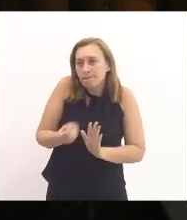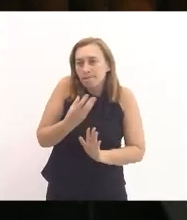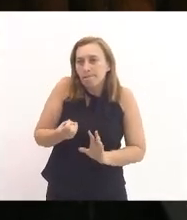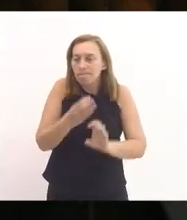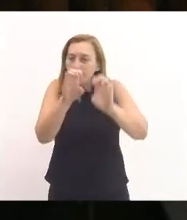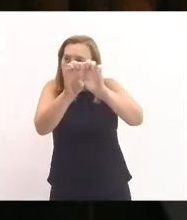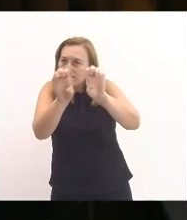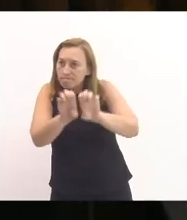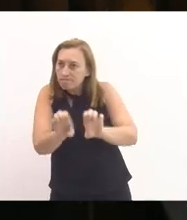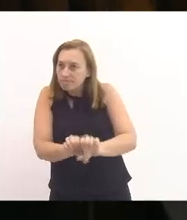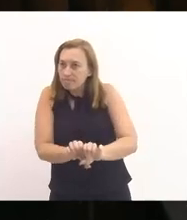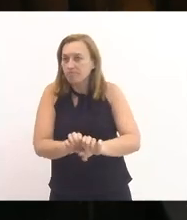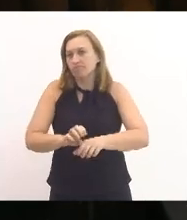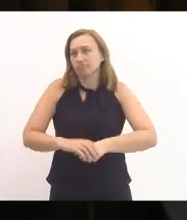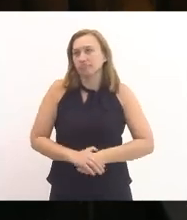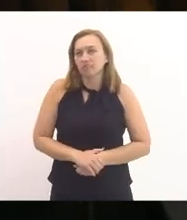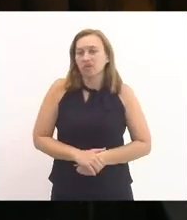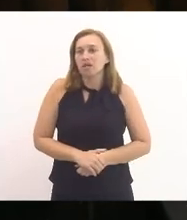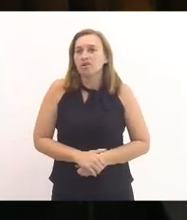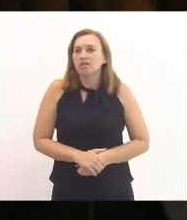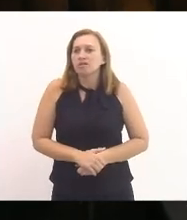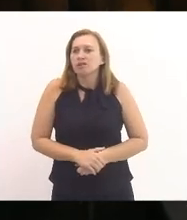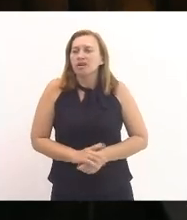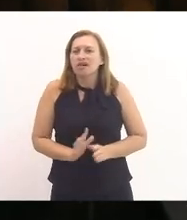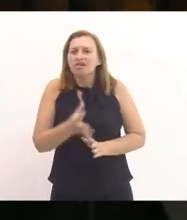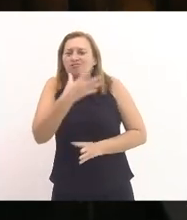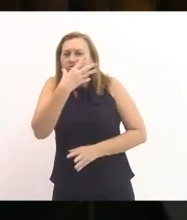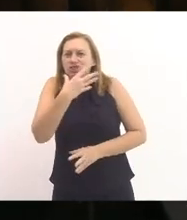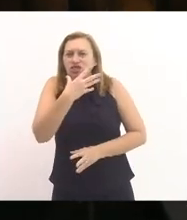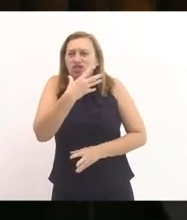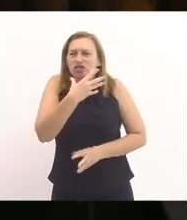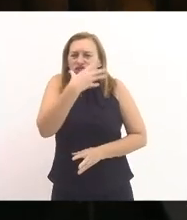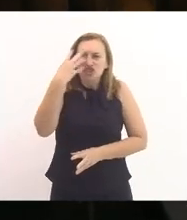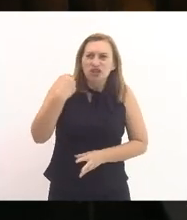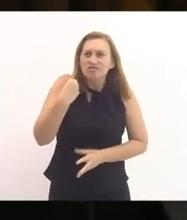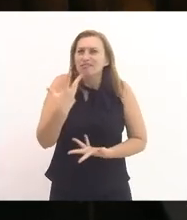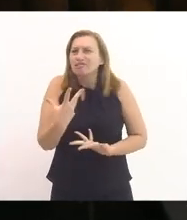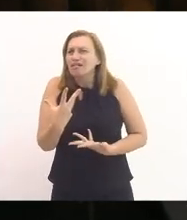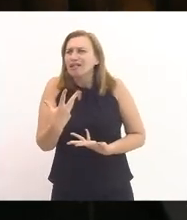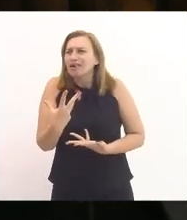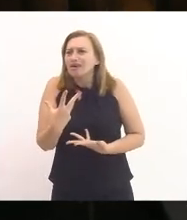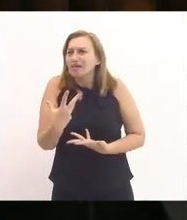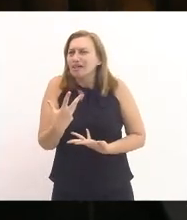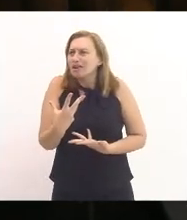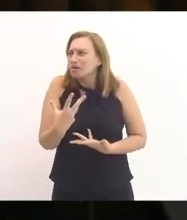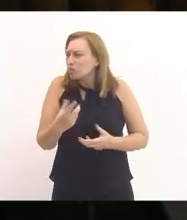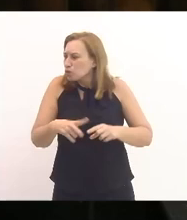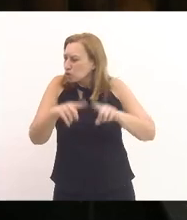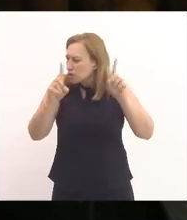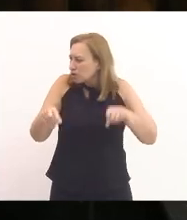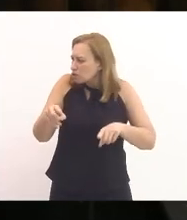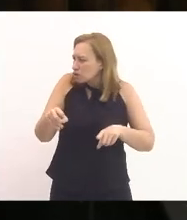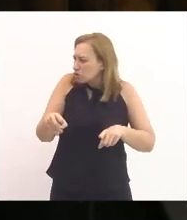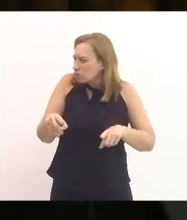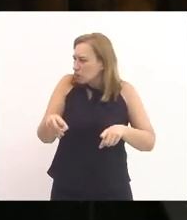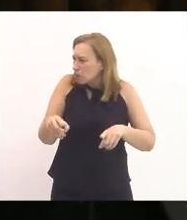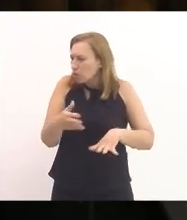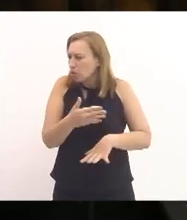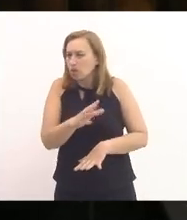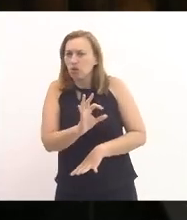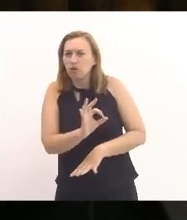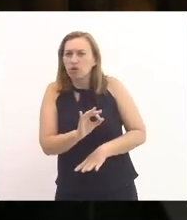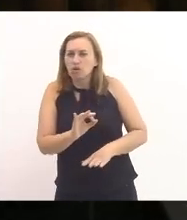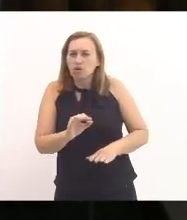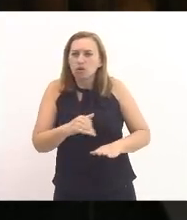de categoria é a gente fechar os olhos é para o servidor como um todo servidor policial